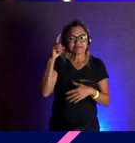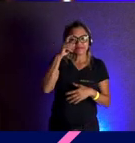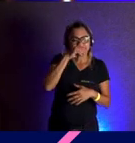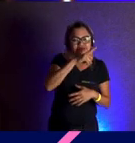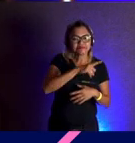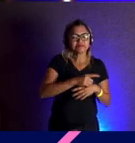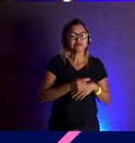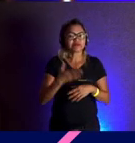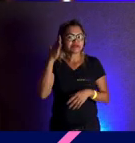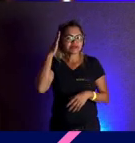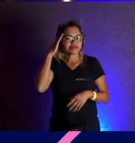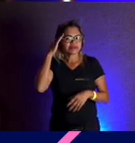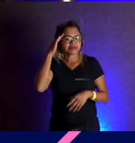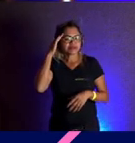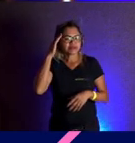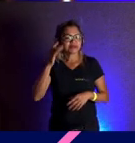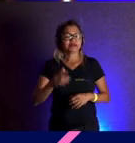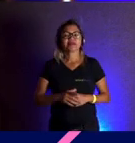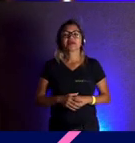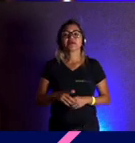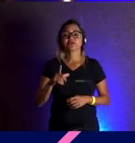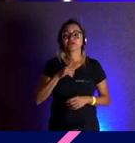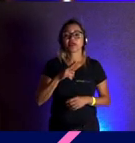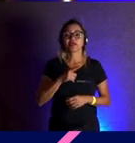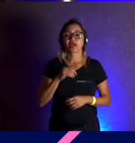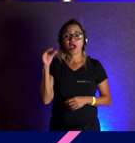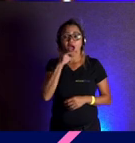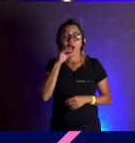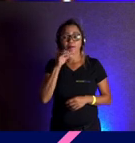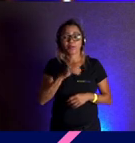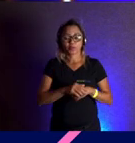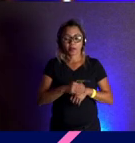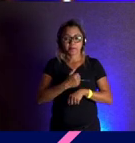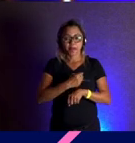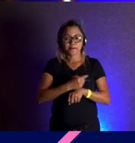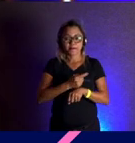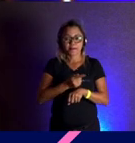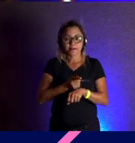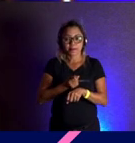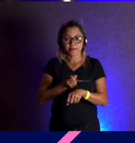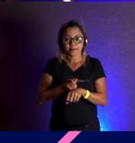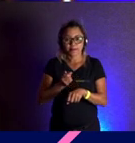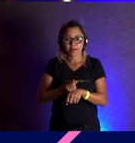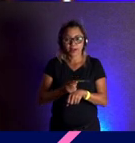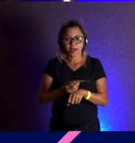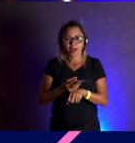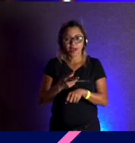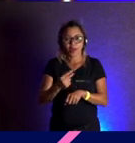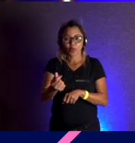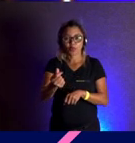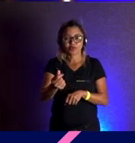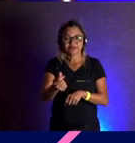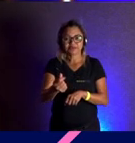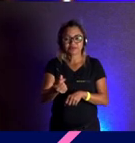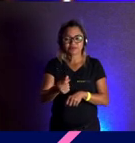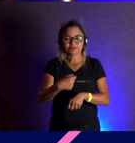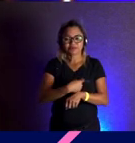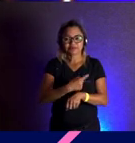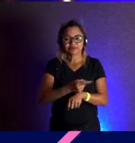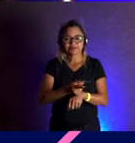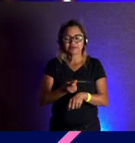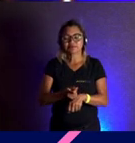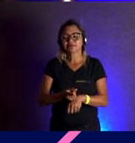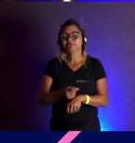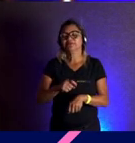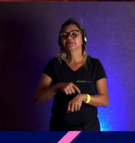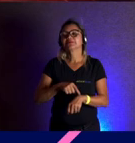de entender que a gente tem que correr muito, que o relógio está apertando cada vez mais o tempo,